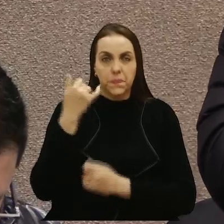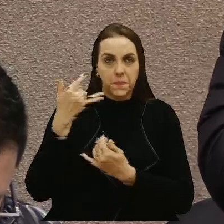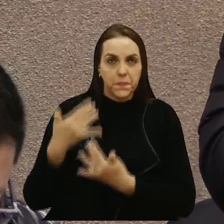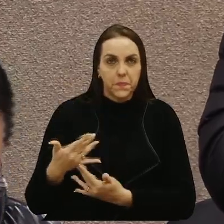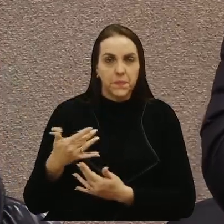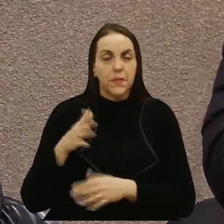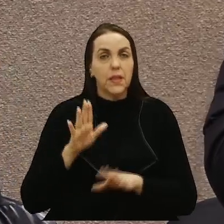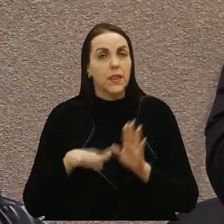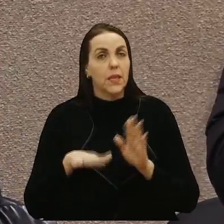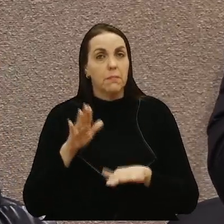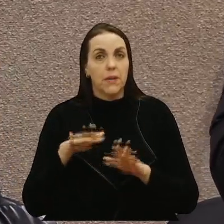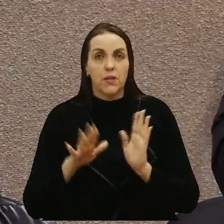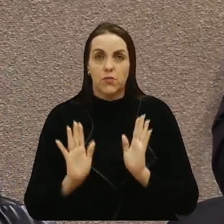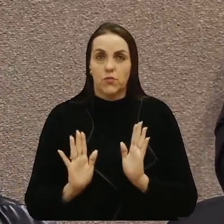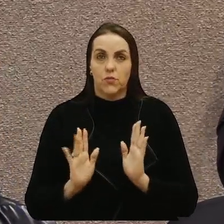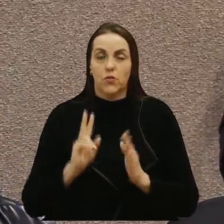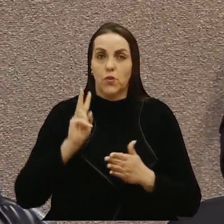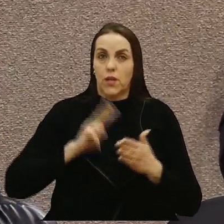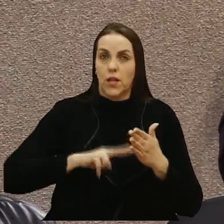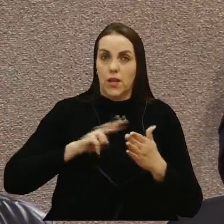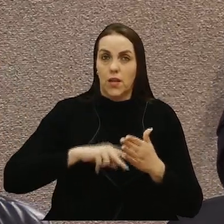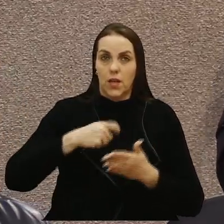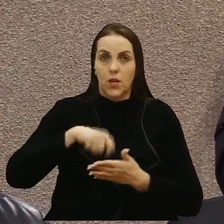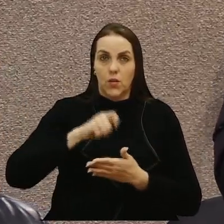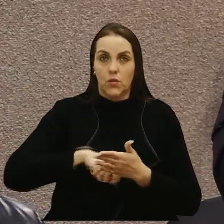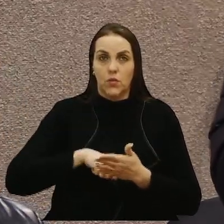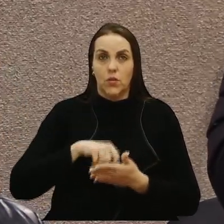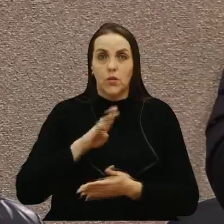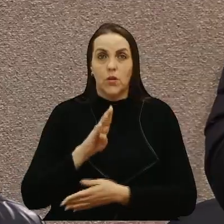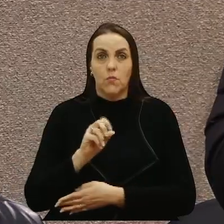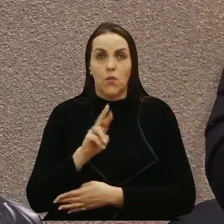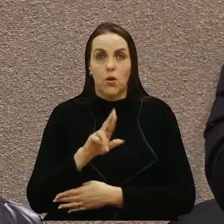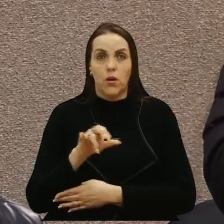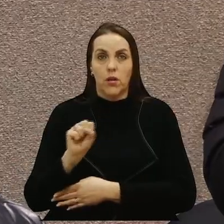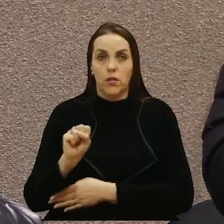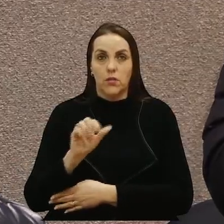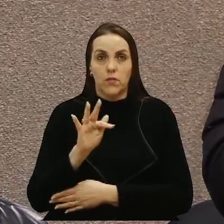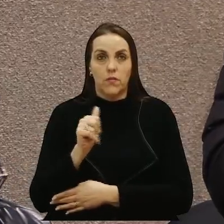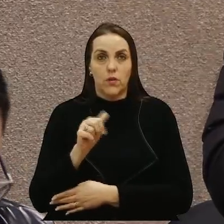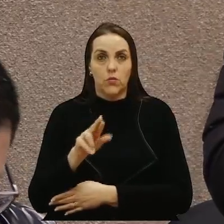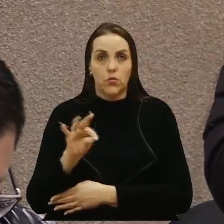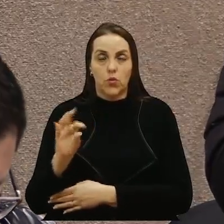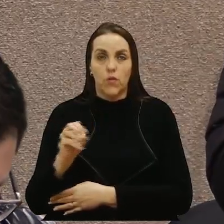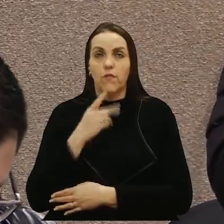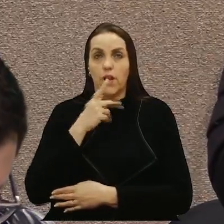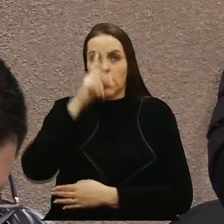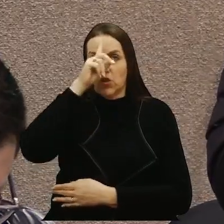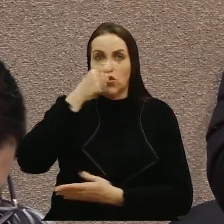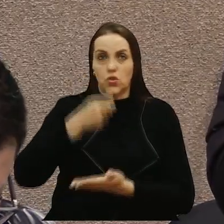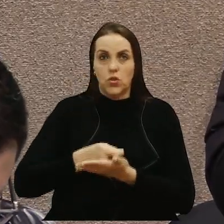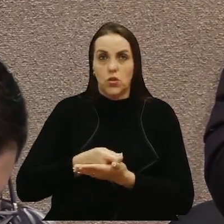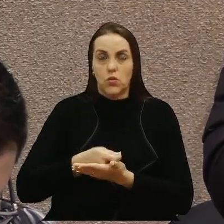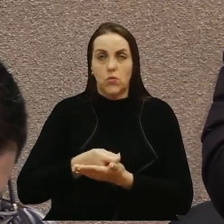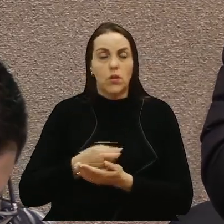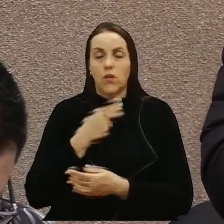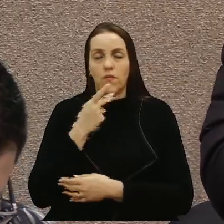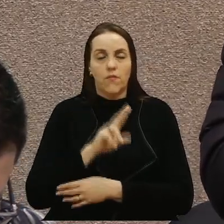Depende. Eu já li outros autores, exemplos, Boris Fausto, que ele não fala ditadura, ele fala